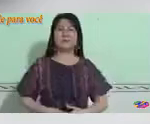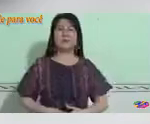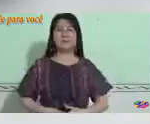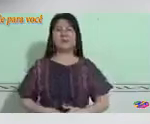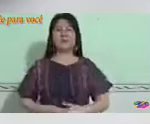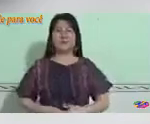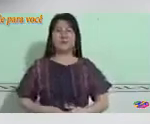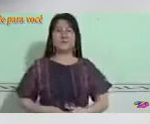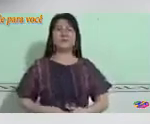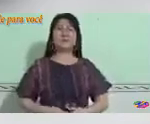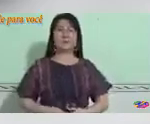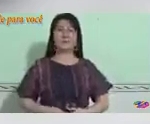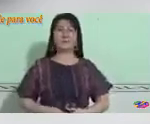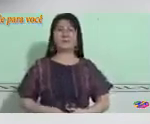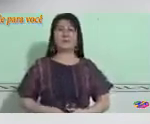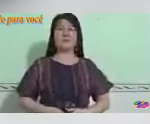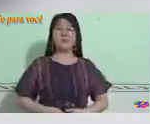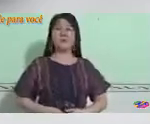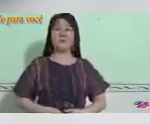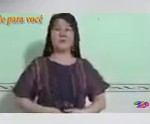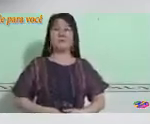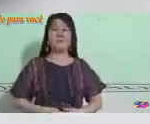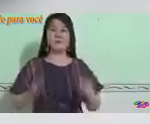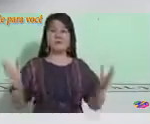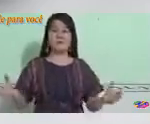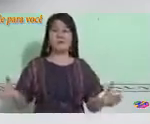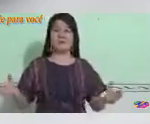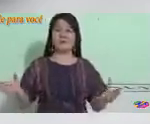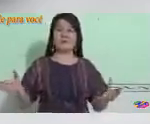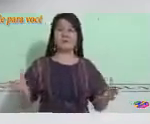OVITACIDOUHIDROQUINONA, claquinona, por exemplo.